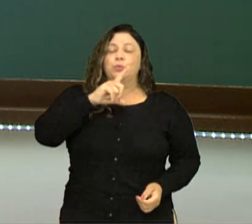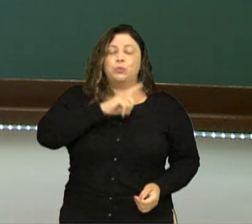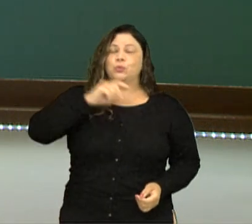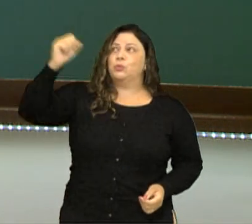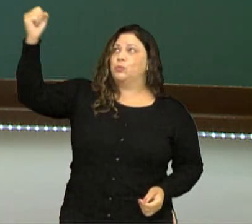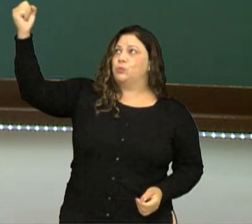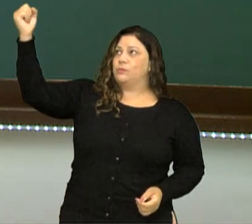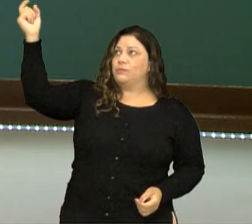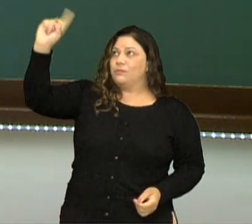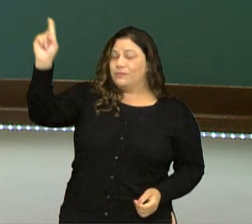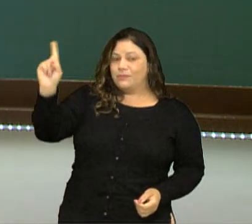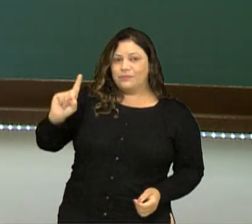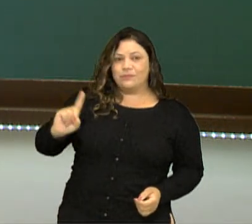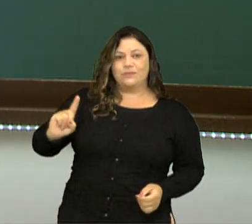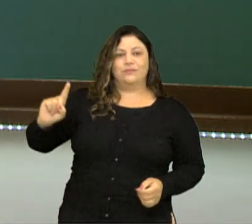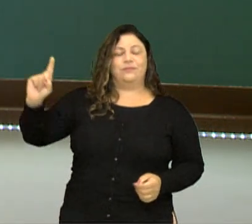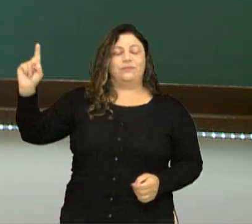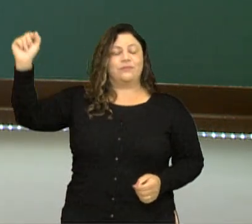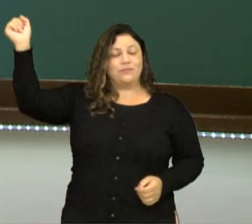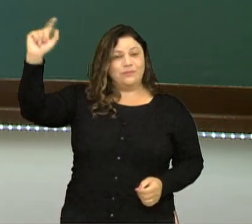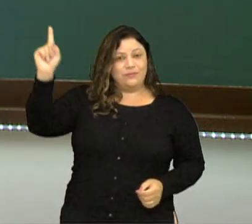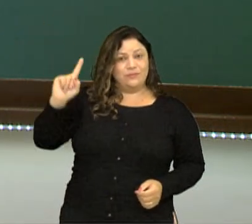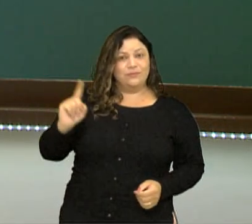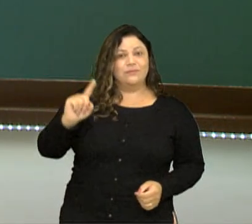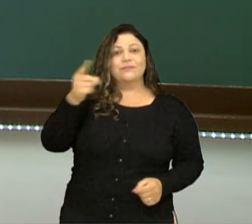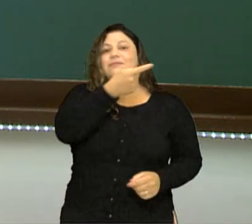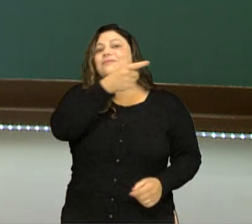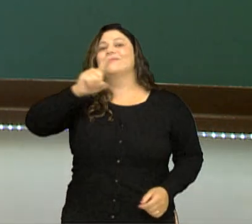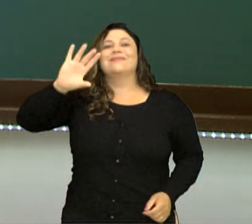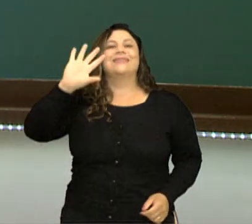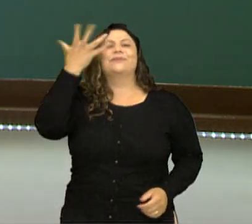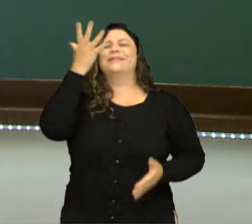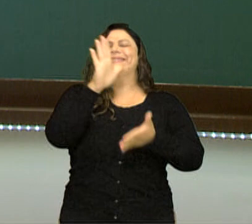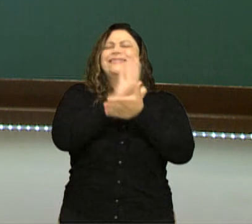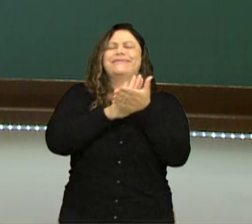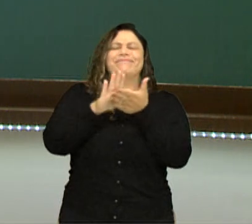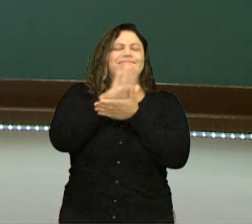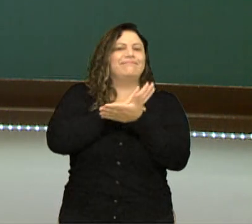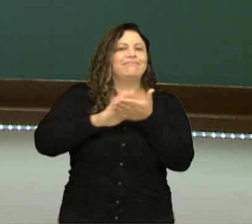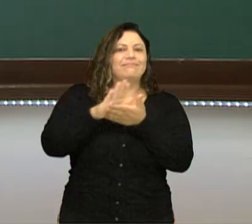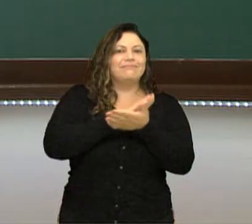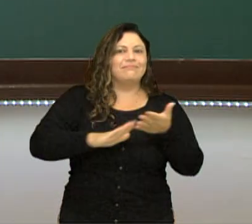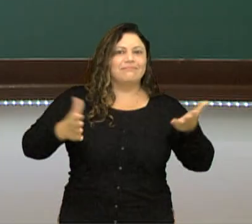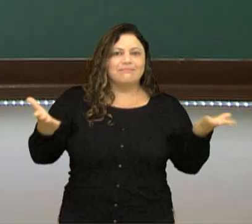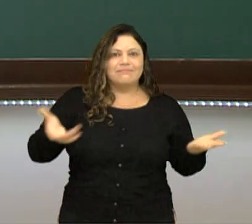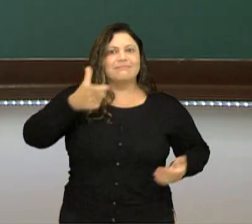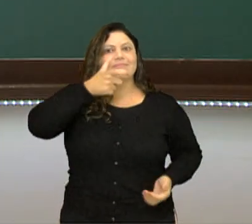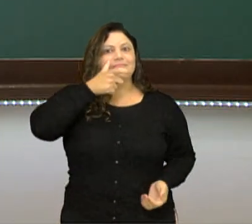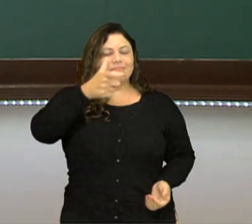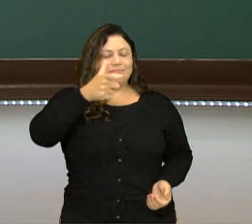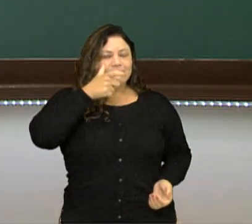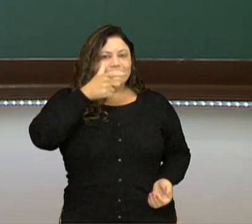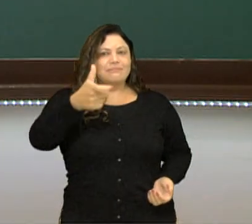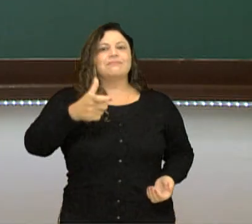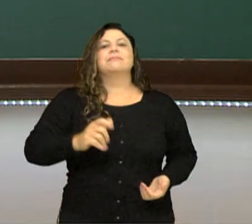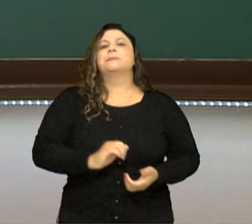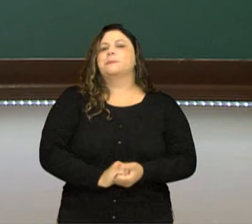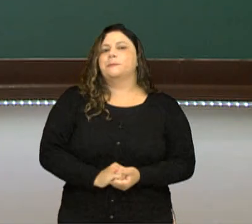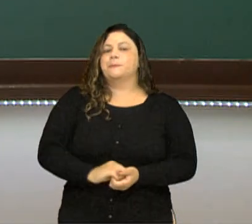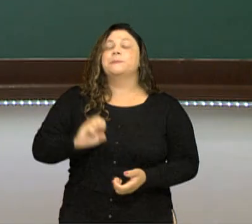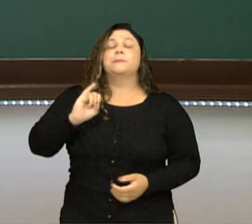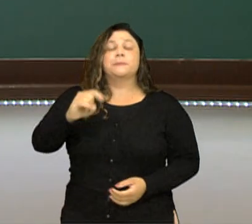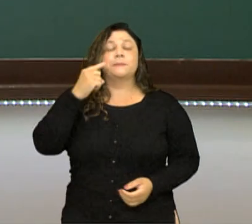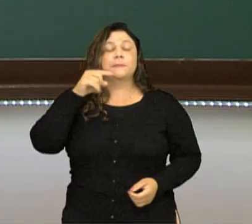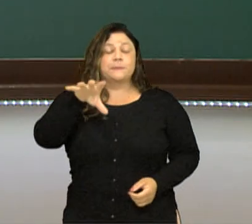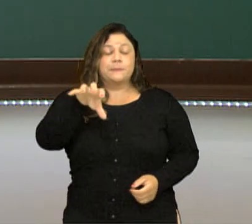luz passando sobre o outro, não acontece nada. Olha só que interessante. Se você pegar uma lanterna